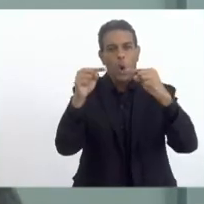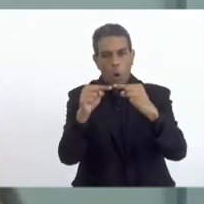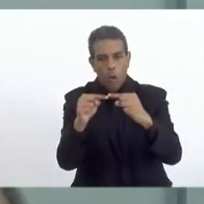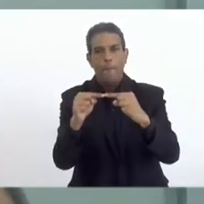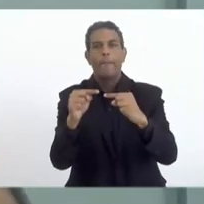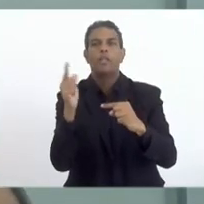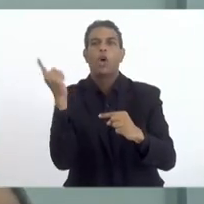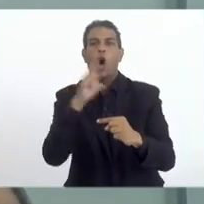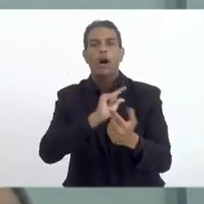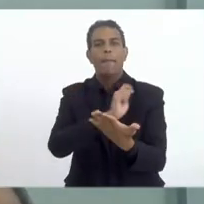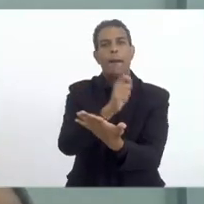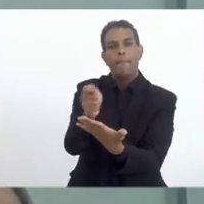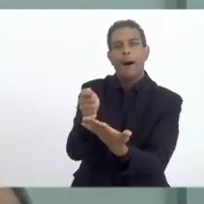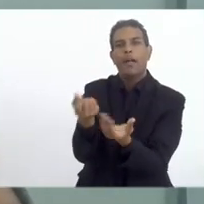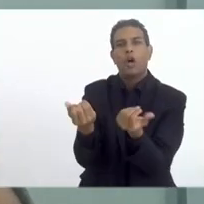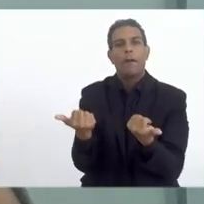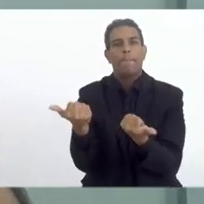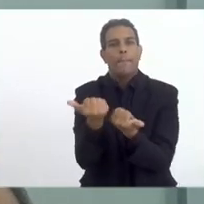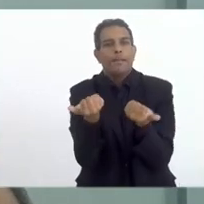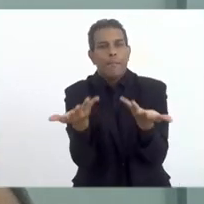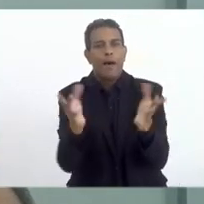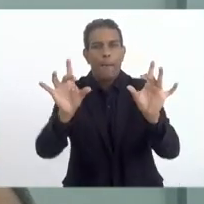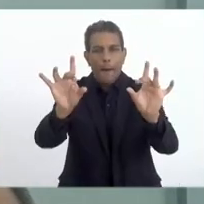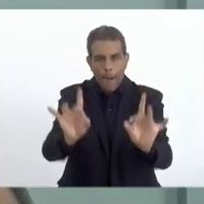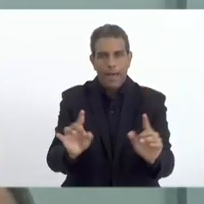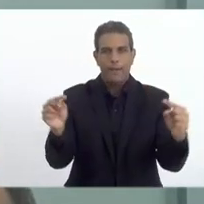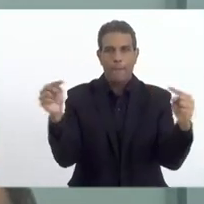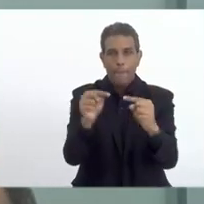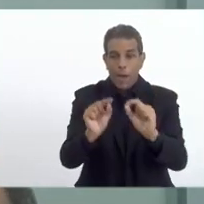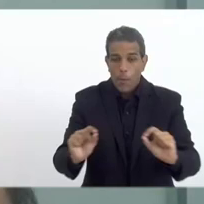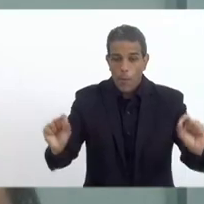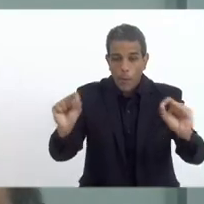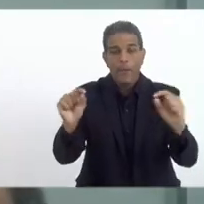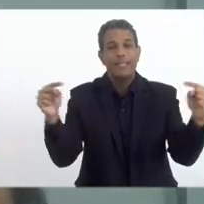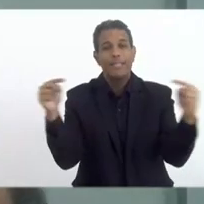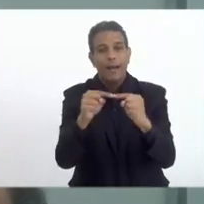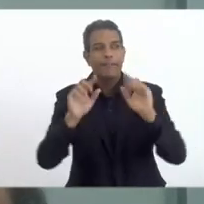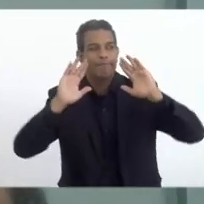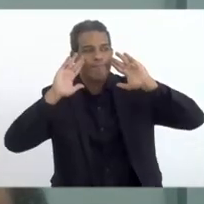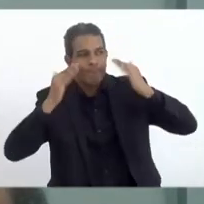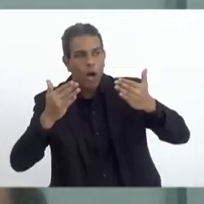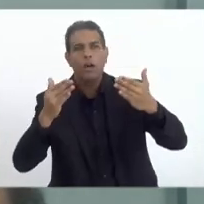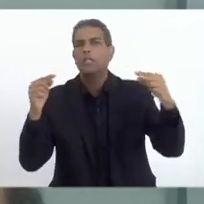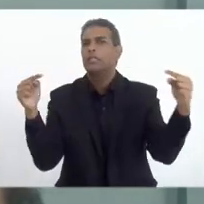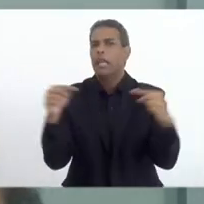dos vencimentos entre os assistentes especialistas. Porque isso aí, inclusive, se for pegar como